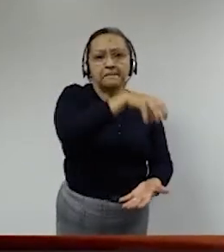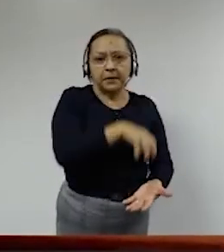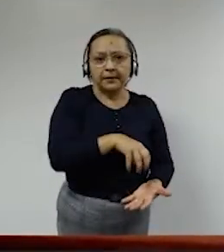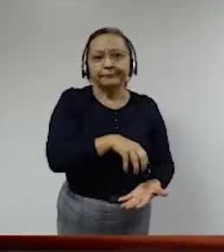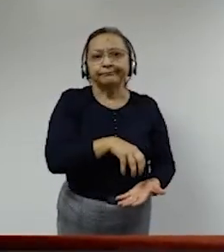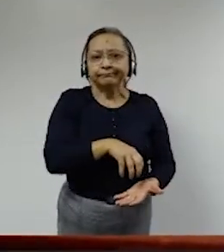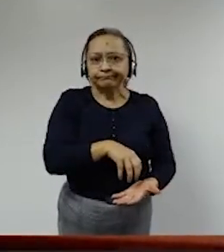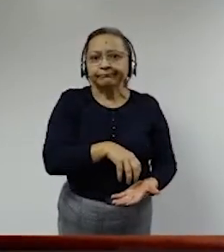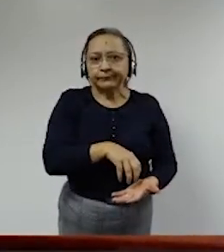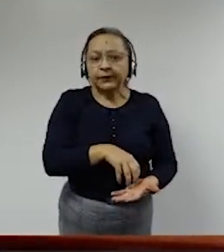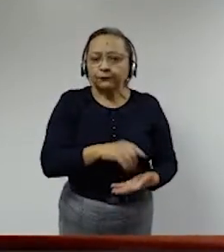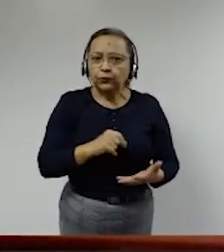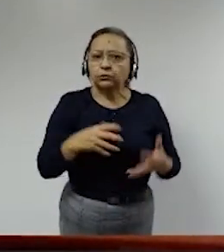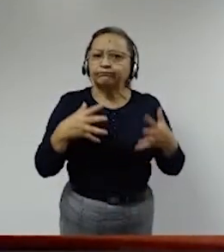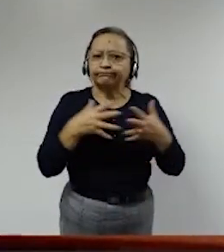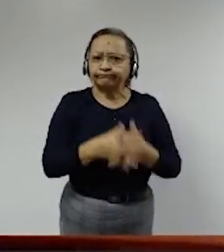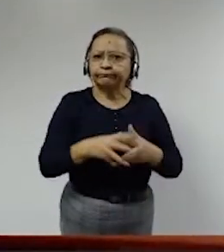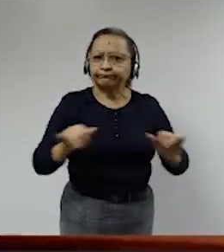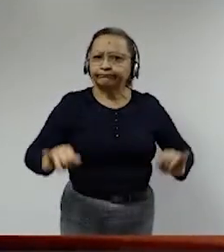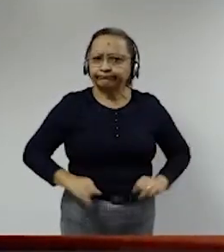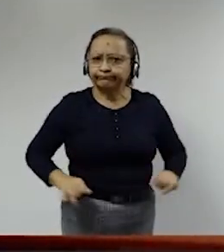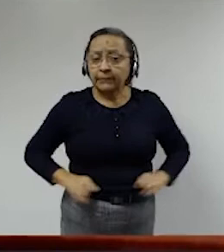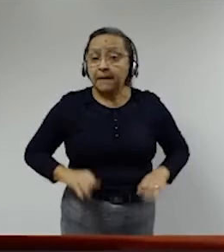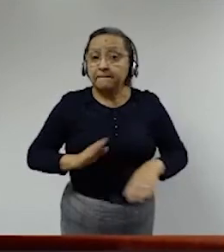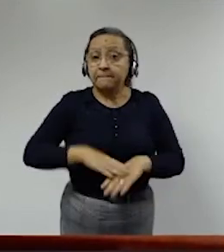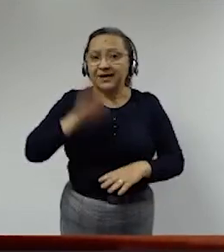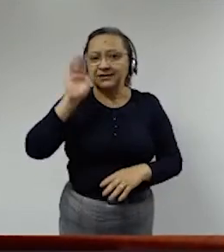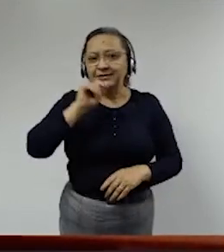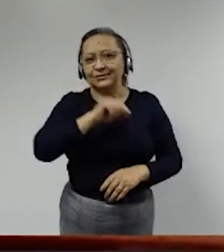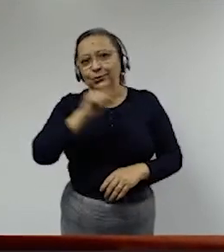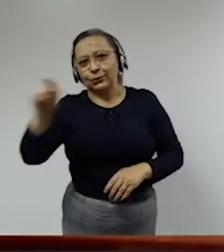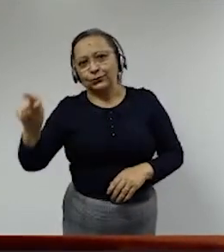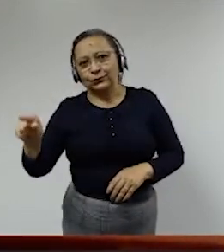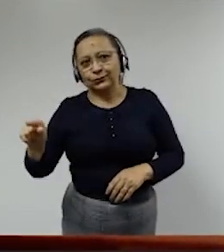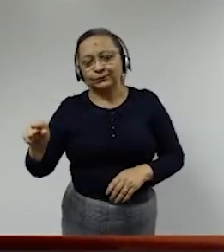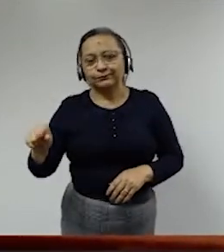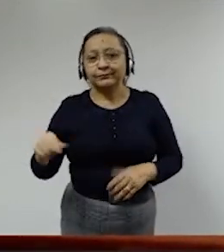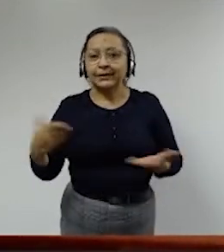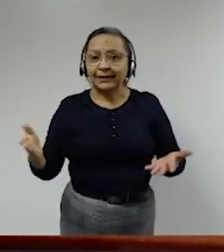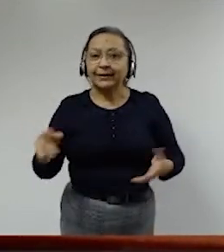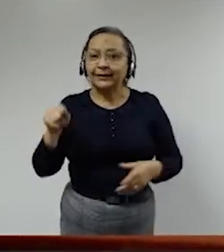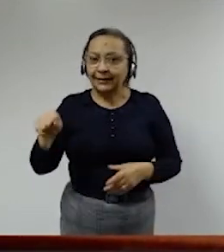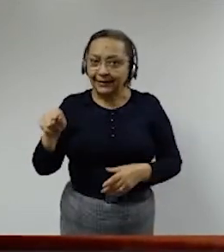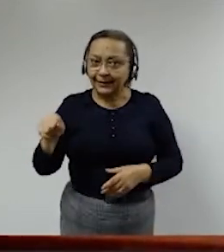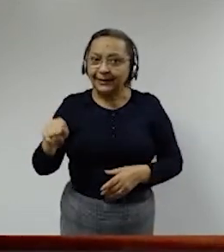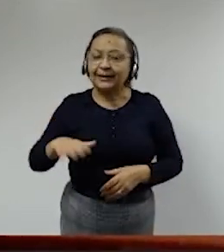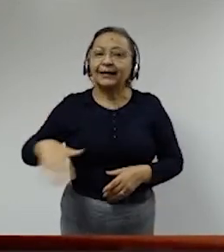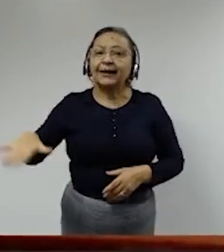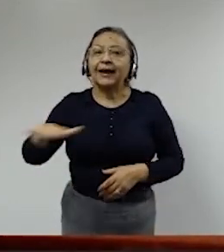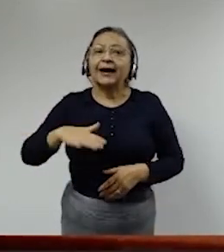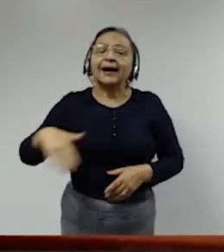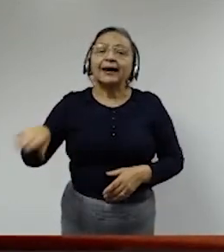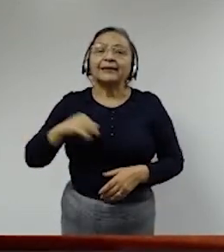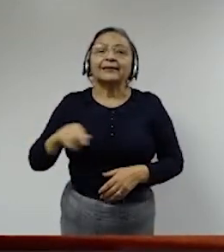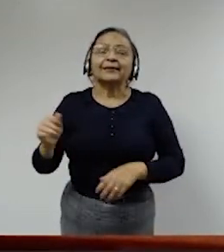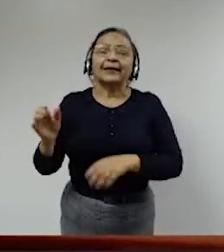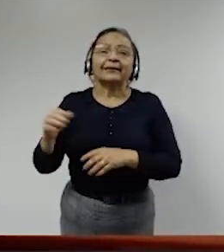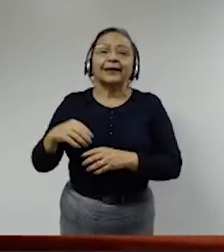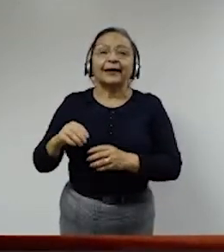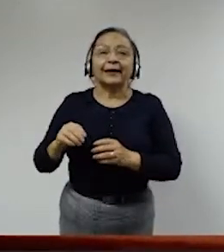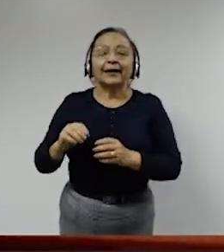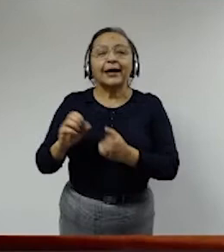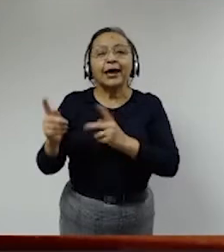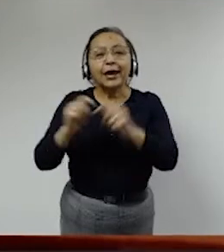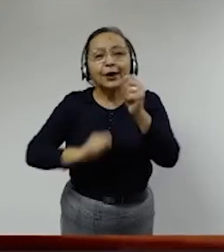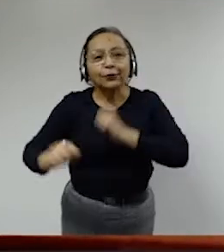da economia foram atingidos, alguns sofrendo mais do que outros. E no caso específico da economia criativa,